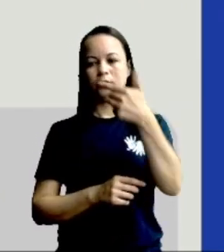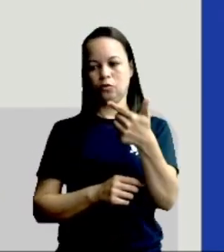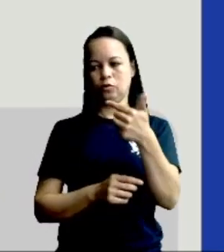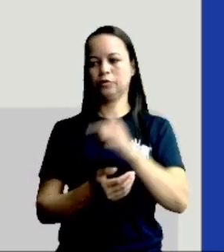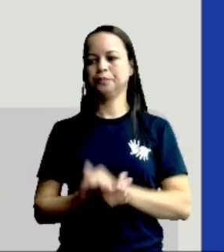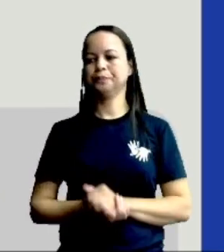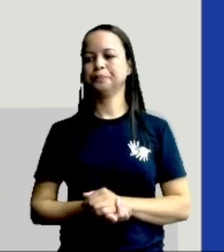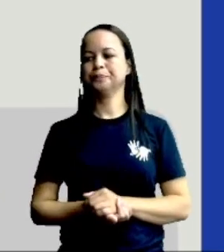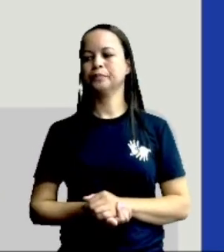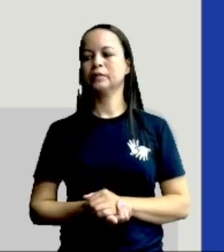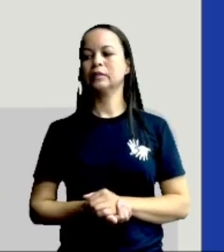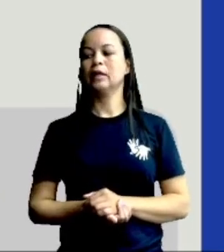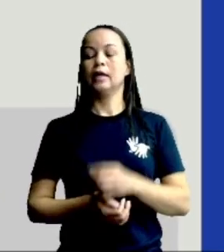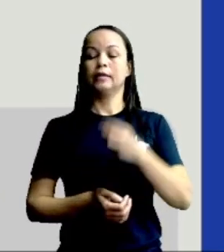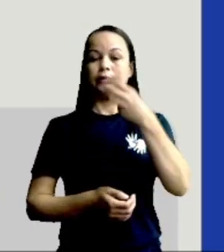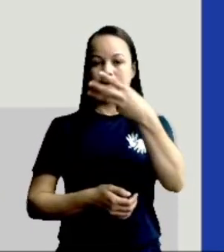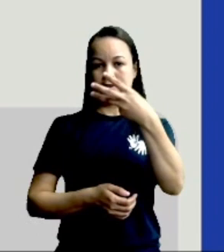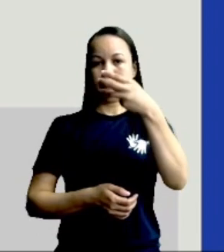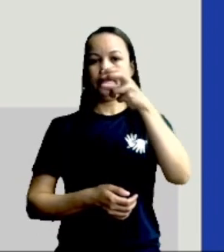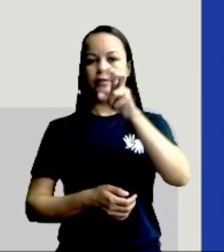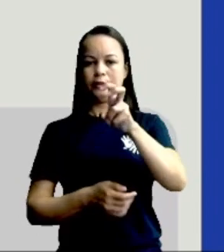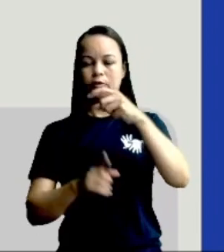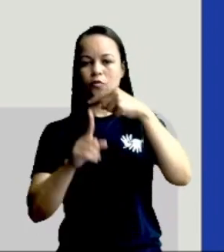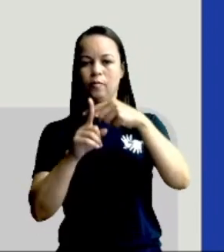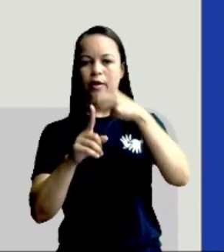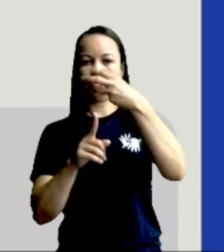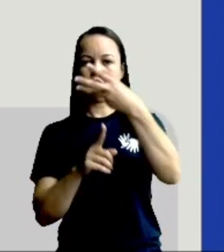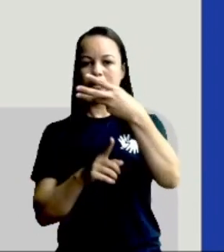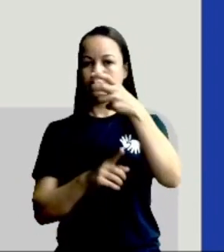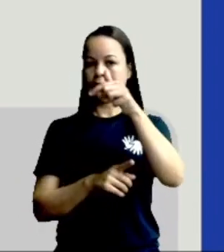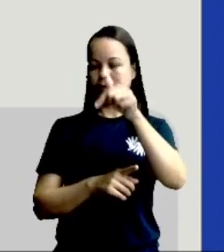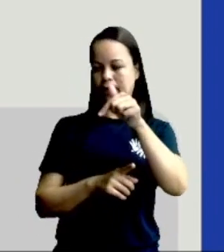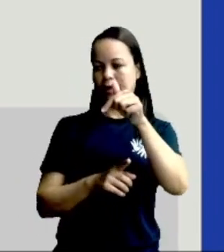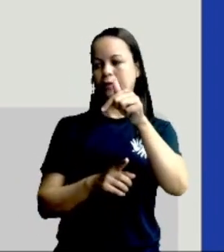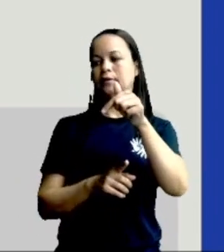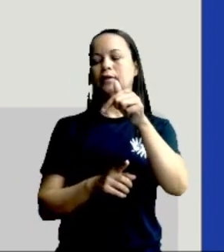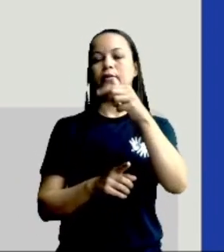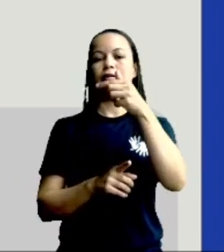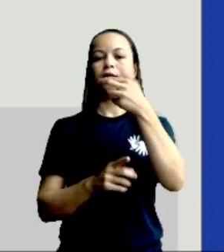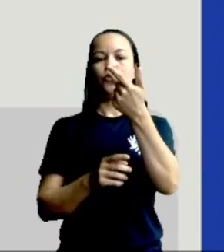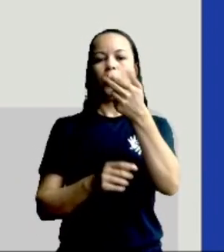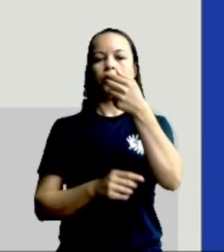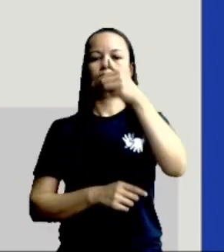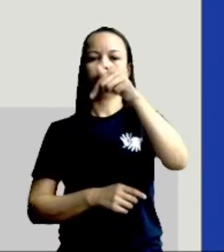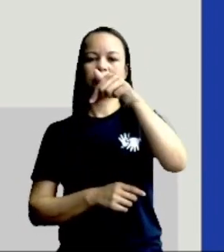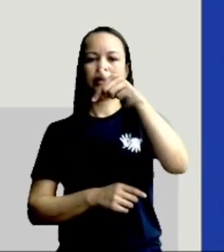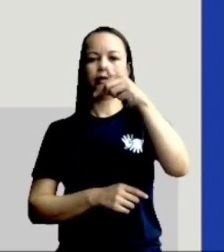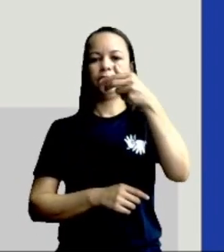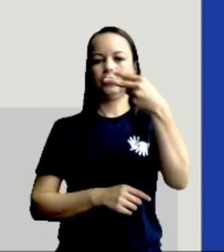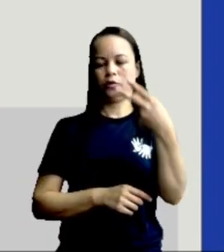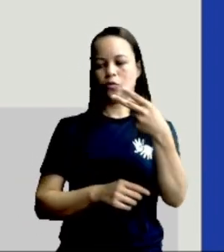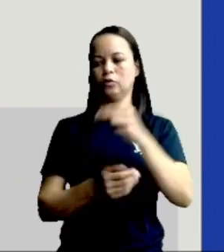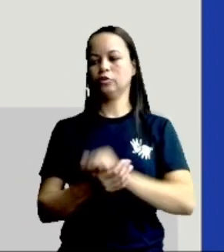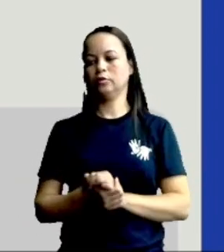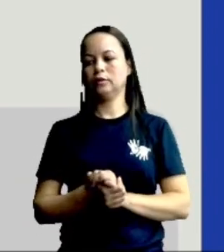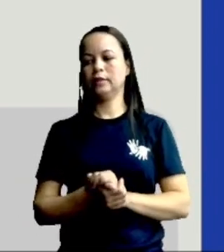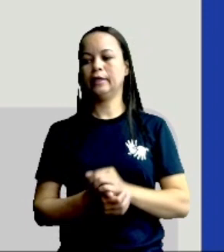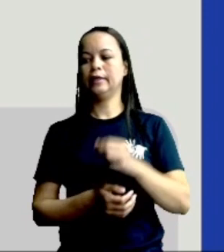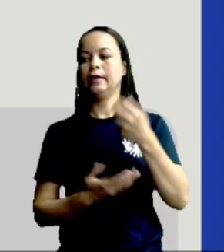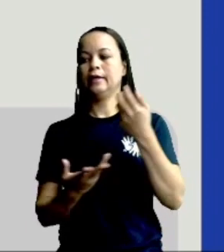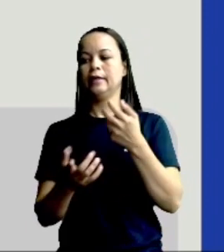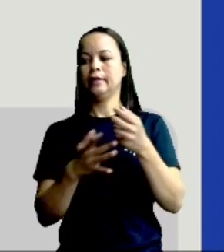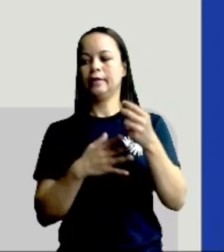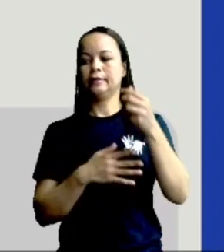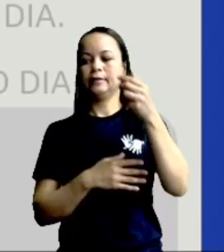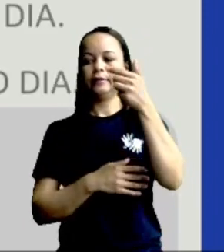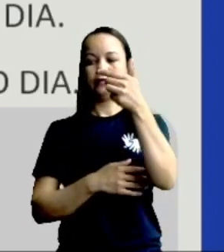direitinho. 35 mais 37, 72. Trocando a ordem, 37 mais 35, 72. Deu